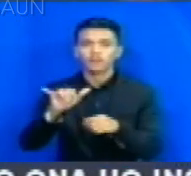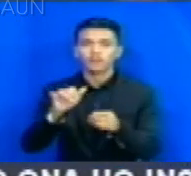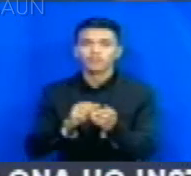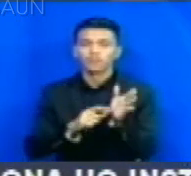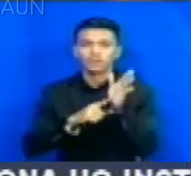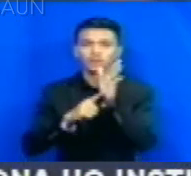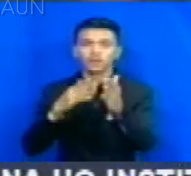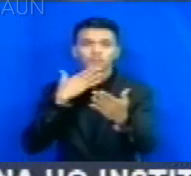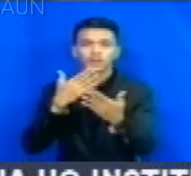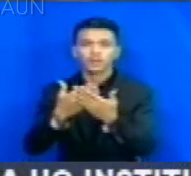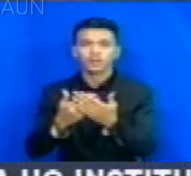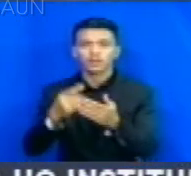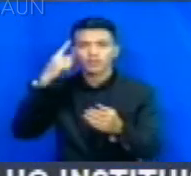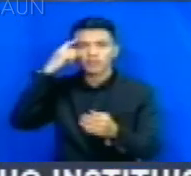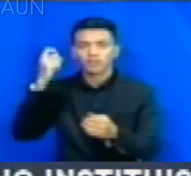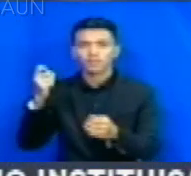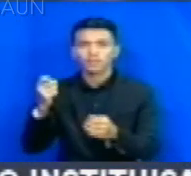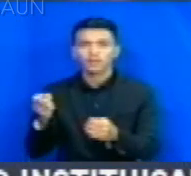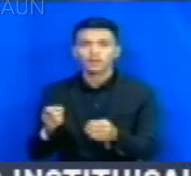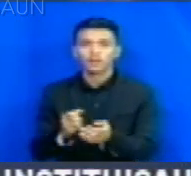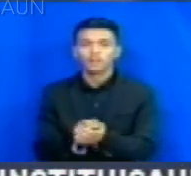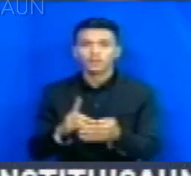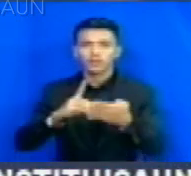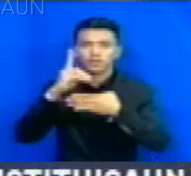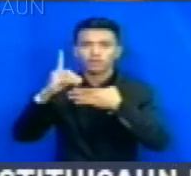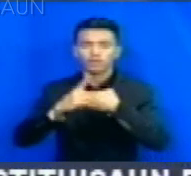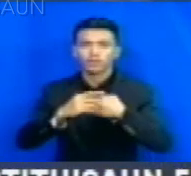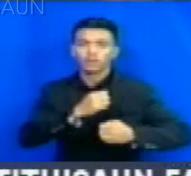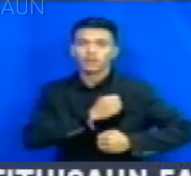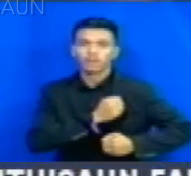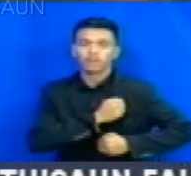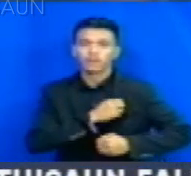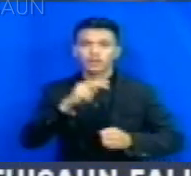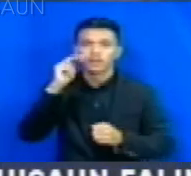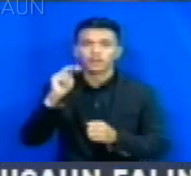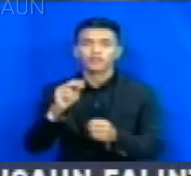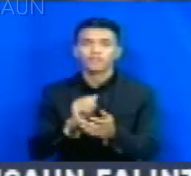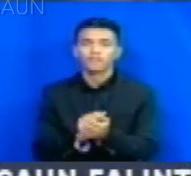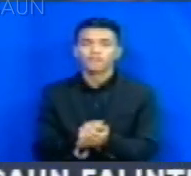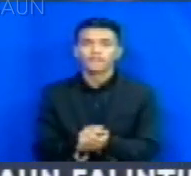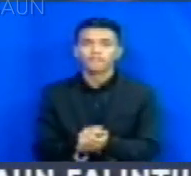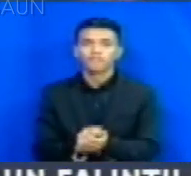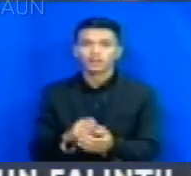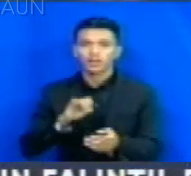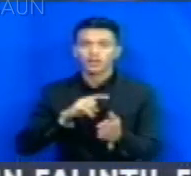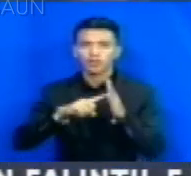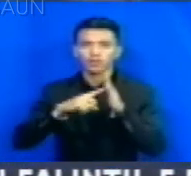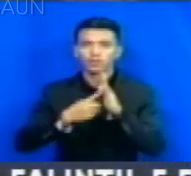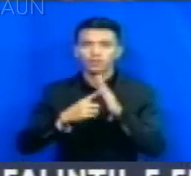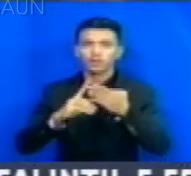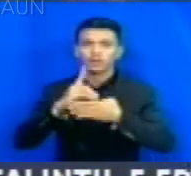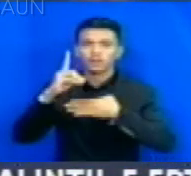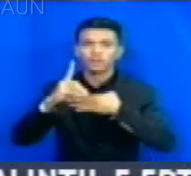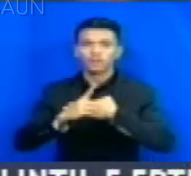une. Ne tamba significa crescimento e desenvolvimento forças armadas niang. Né, hahu,